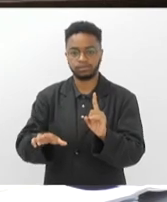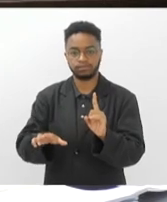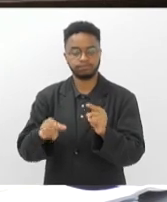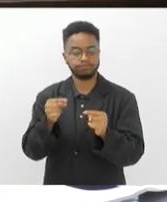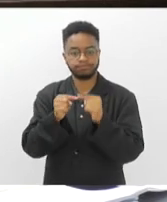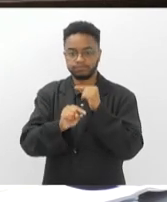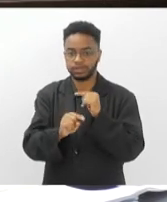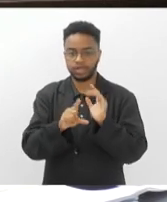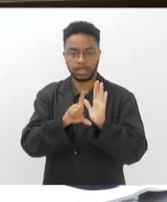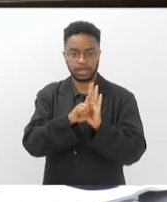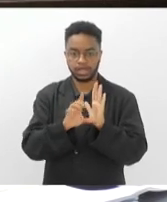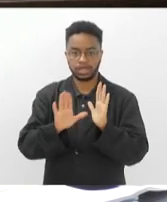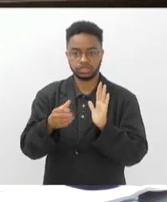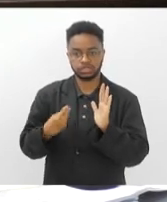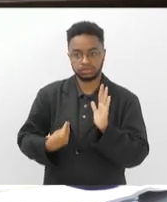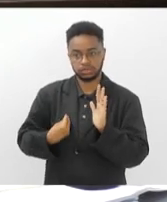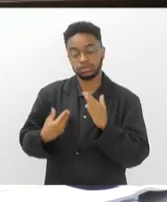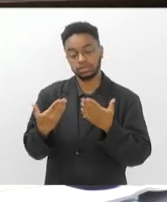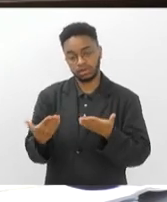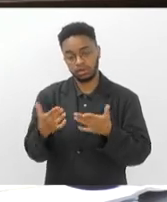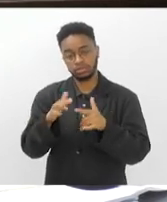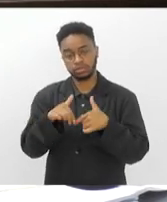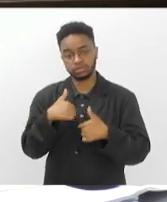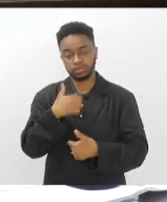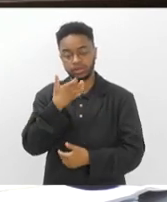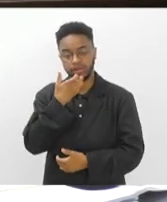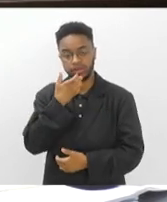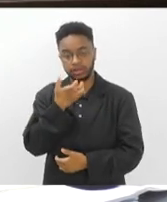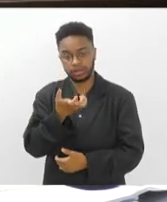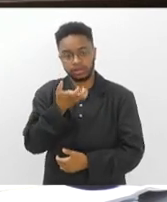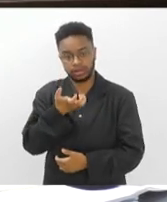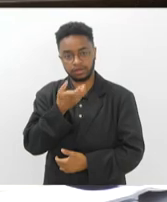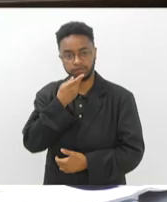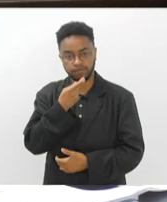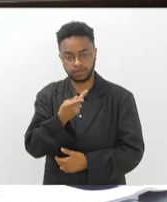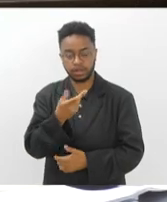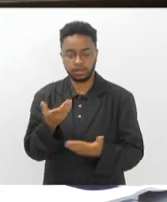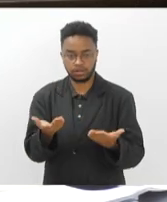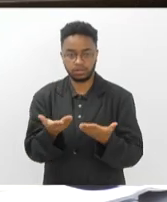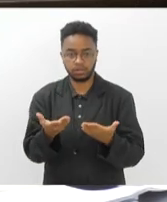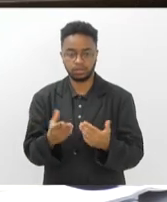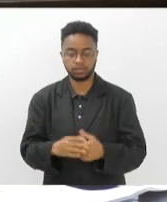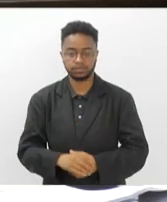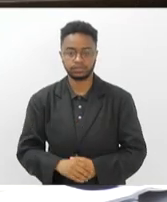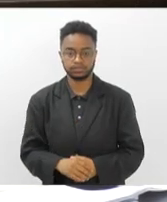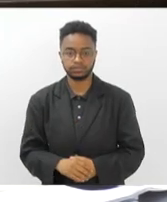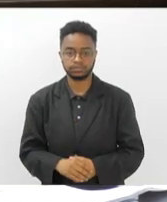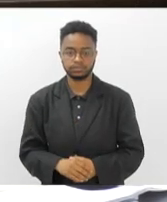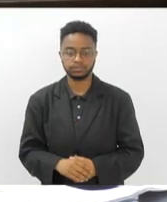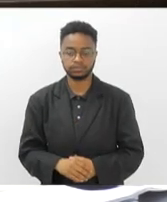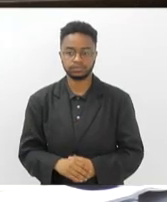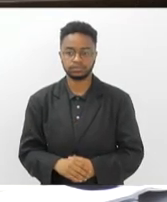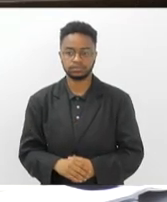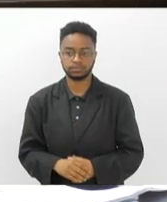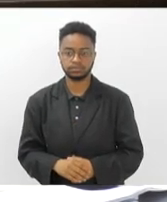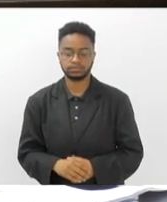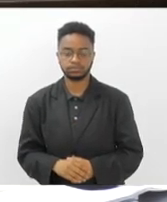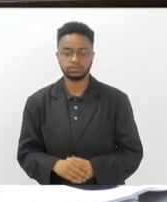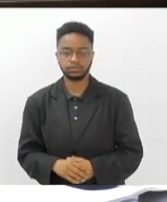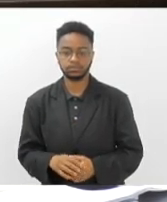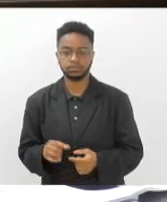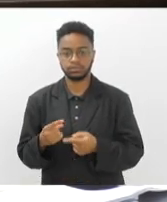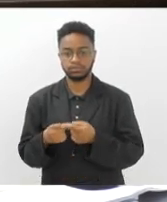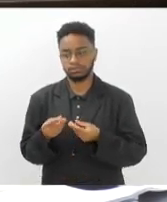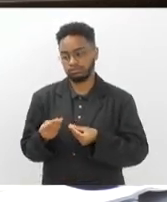precípuo da lei existente. Era essa consideração que eu queria estar fazendo agora, para o estudo do